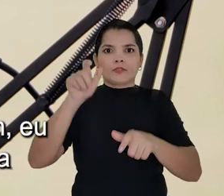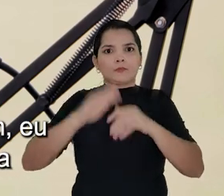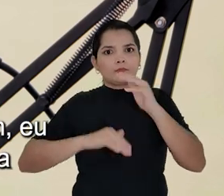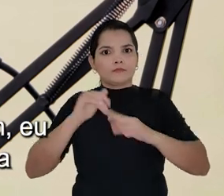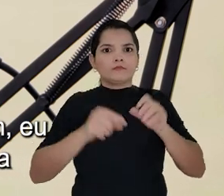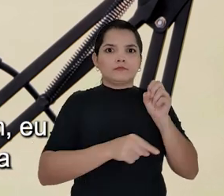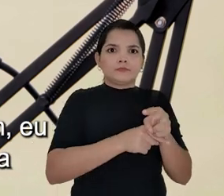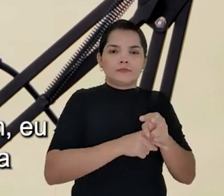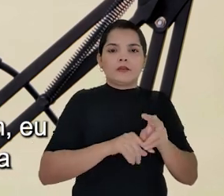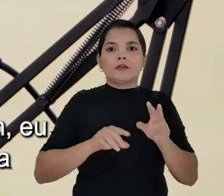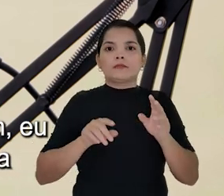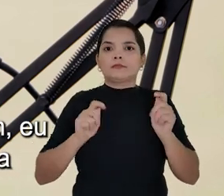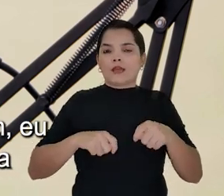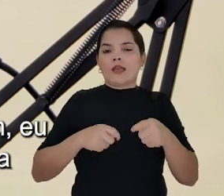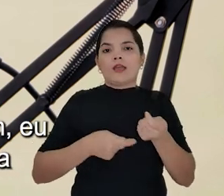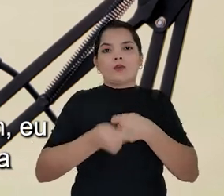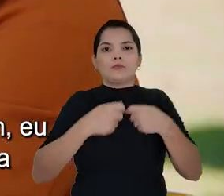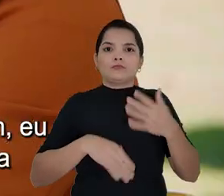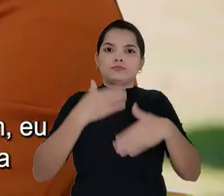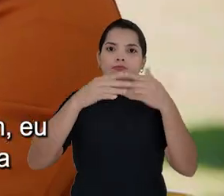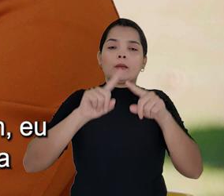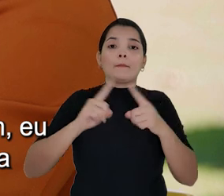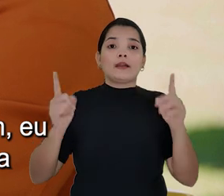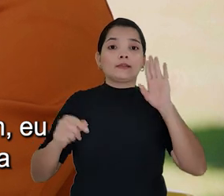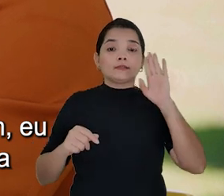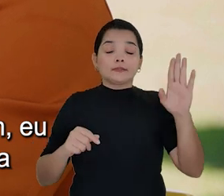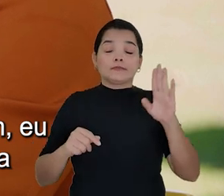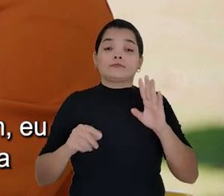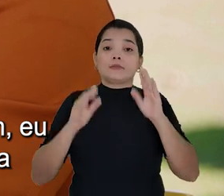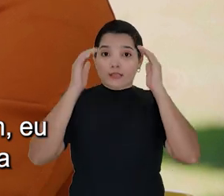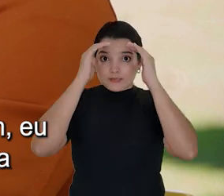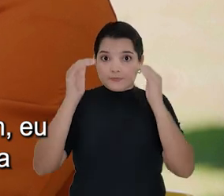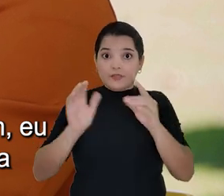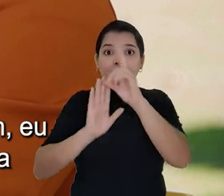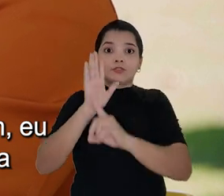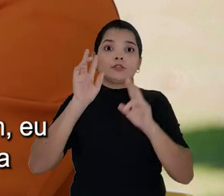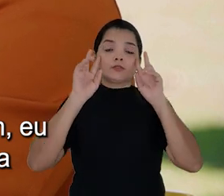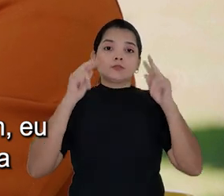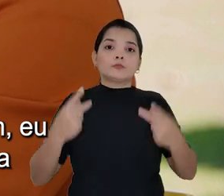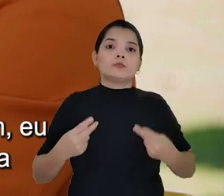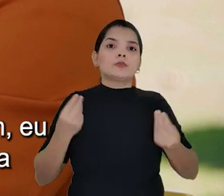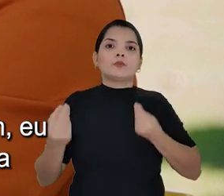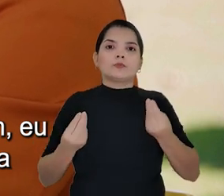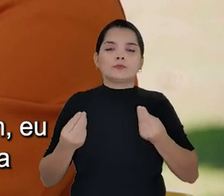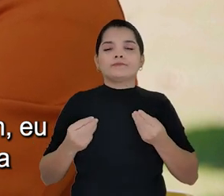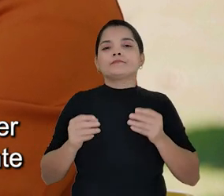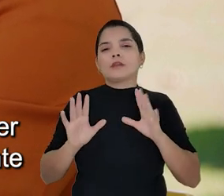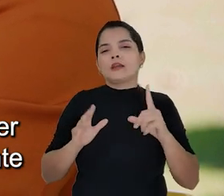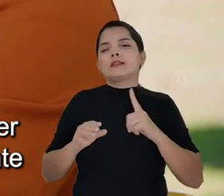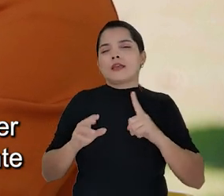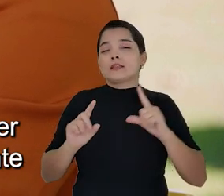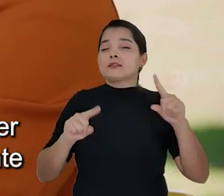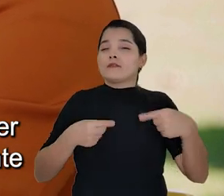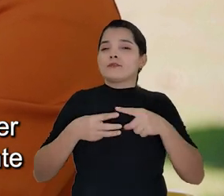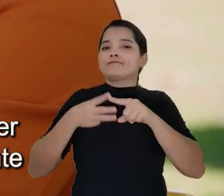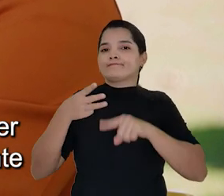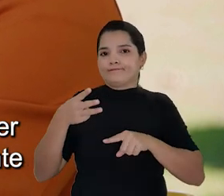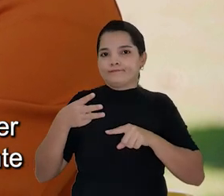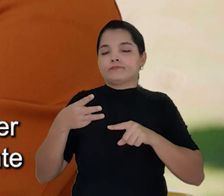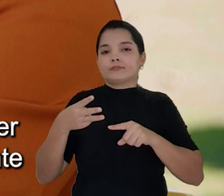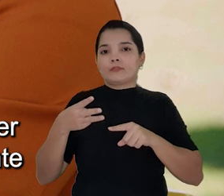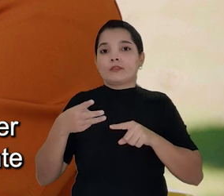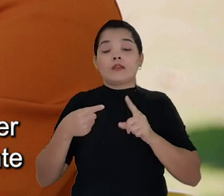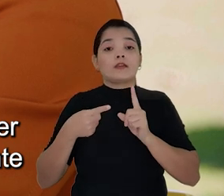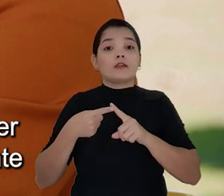respeitem os direitos humanos enfim bom eu diria que tem três grandes desafios aí primeiro a sociedade brasileira